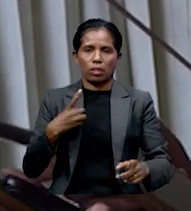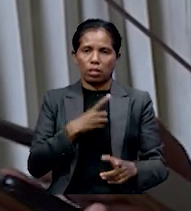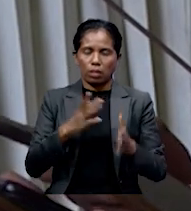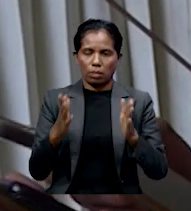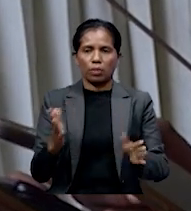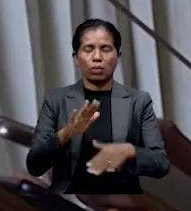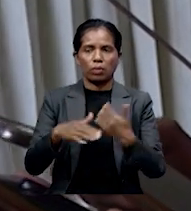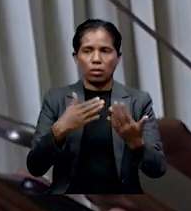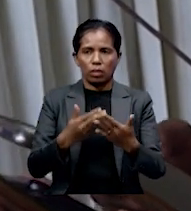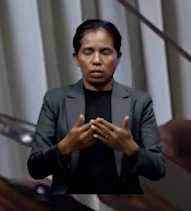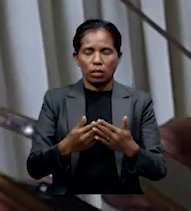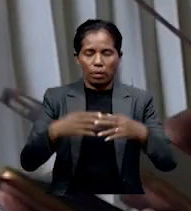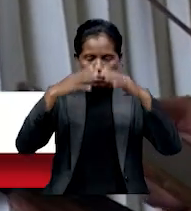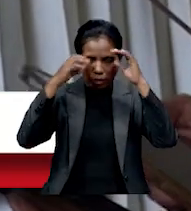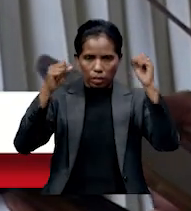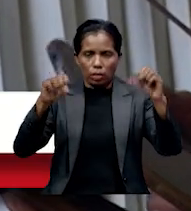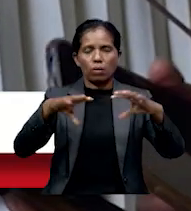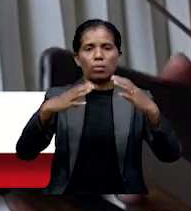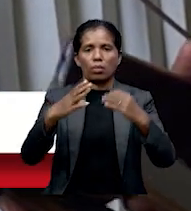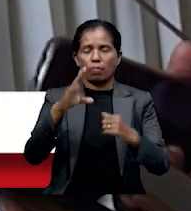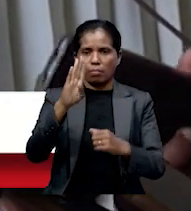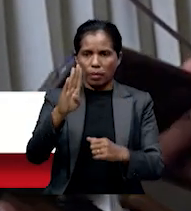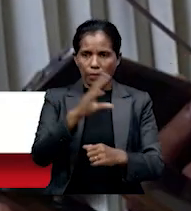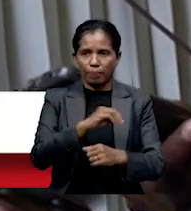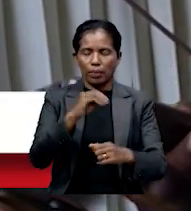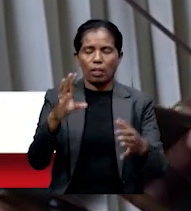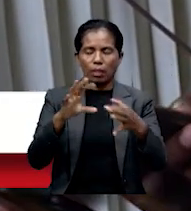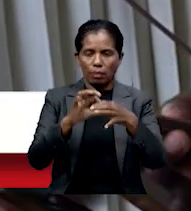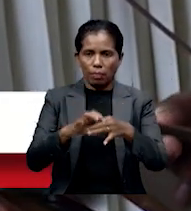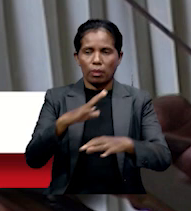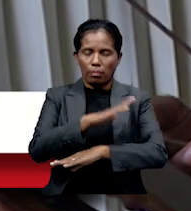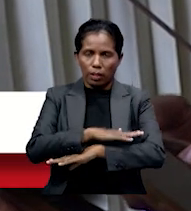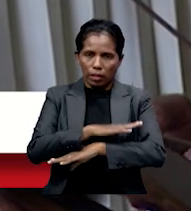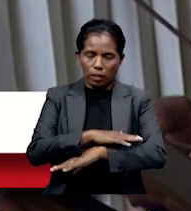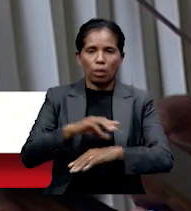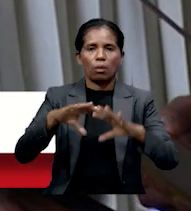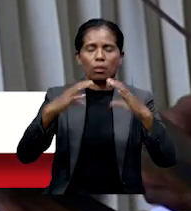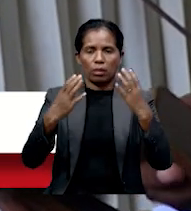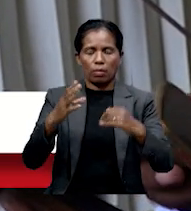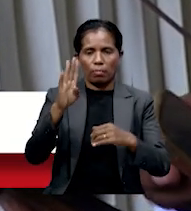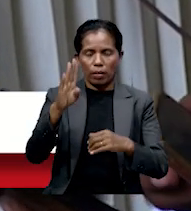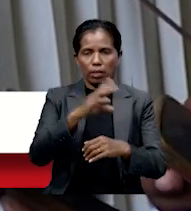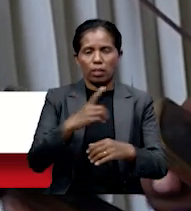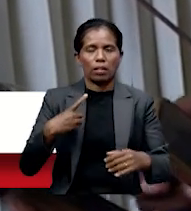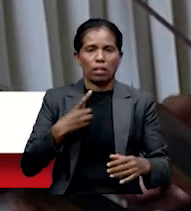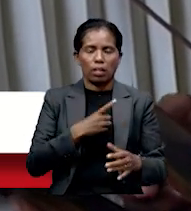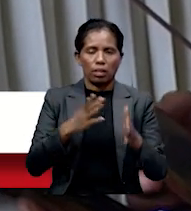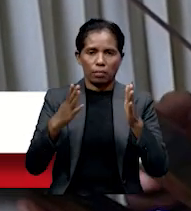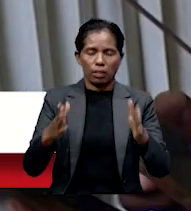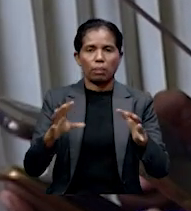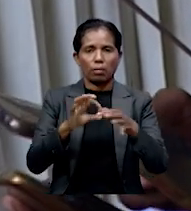ao senhor presidente da Comissão B, ba membros mesa Cira Comissão B, no distintos deputados membros Cira Comissão